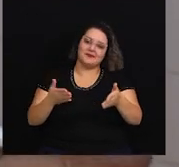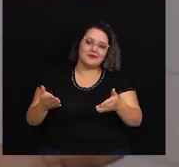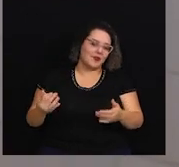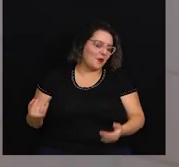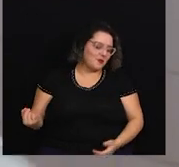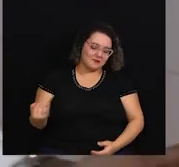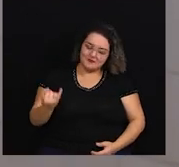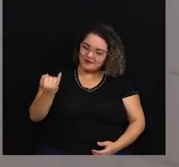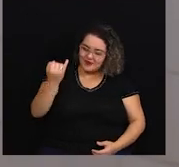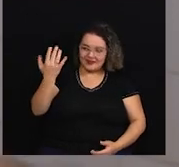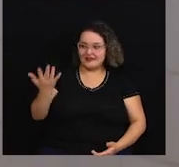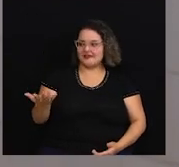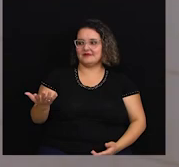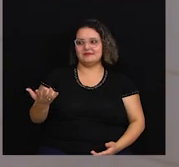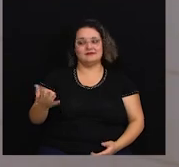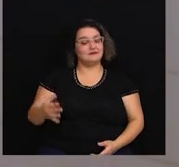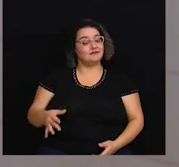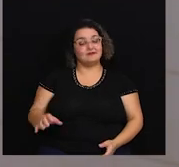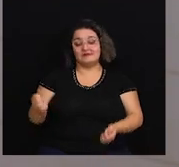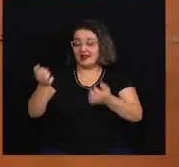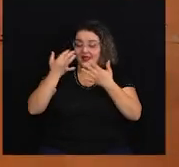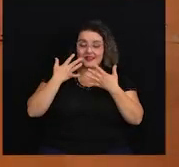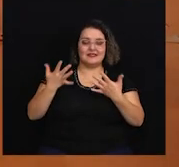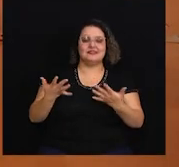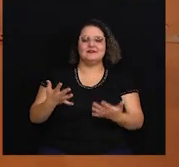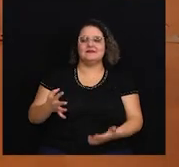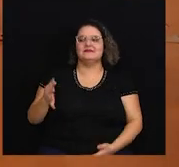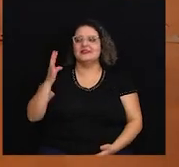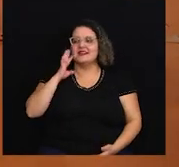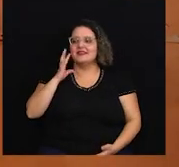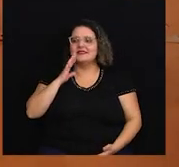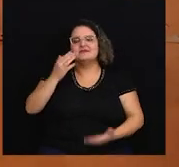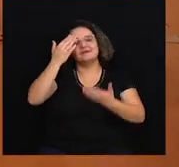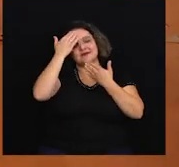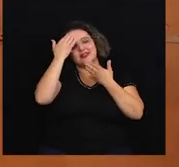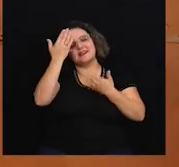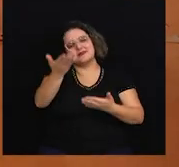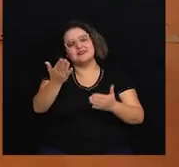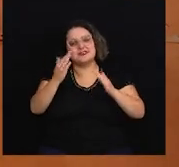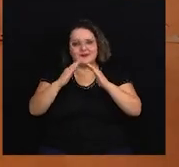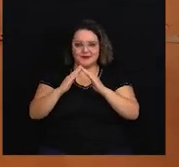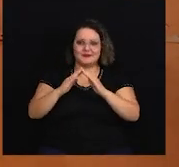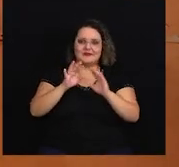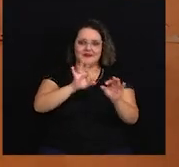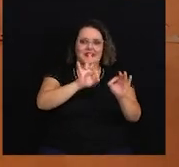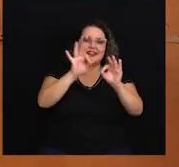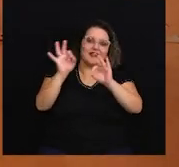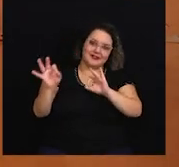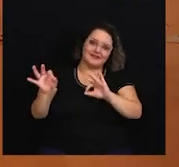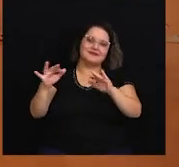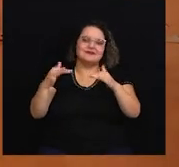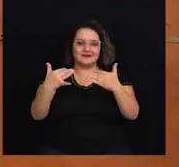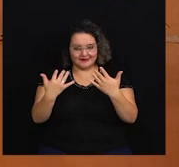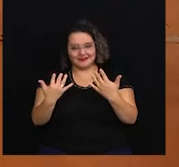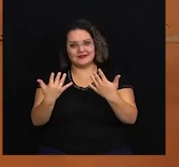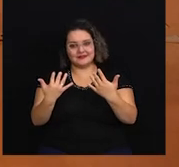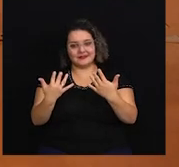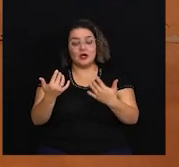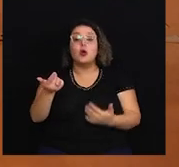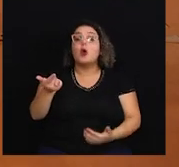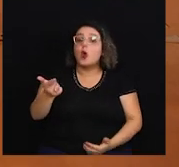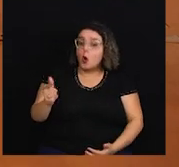ímpares eu ligo para velejo privilégio matéria eu agradeço você aí de casa pela sua companhia pela sua audiência